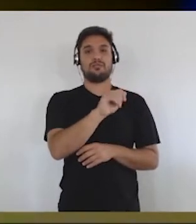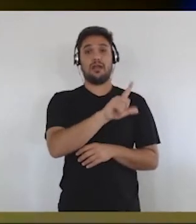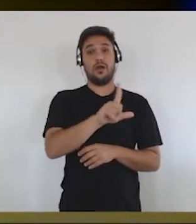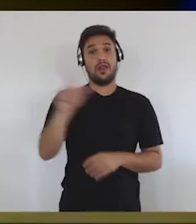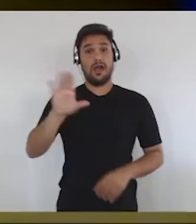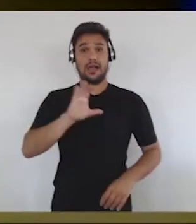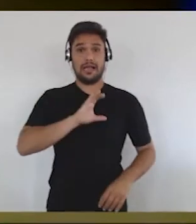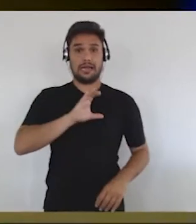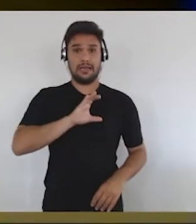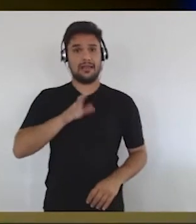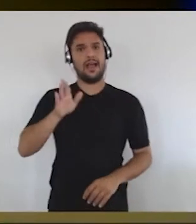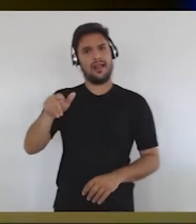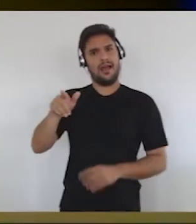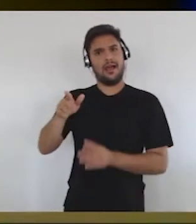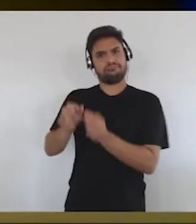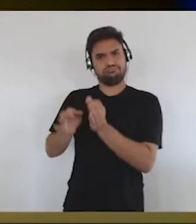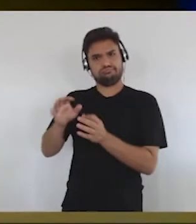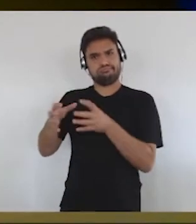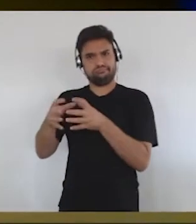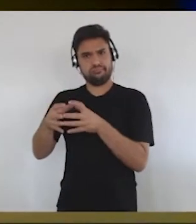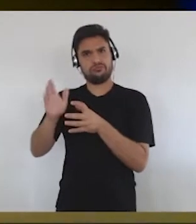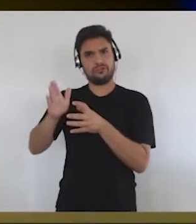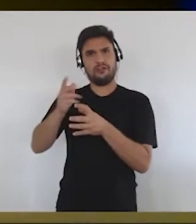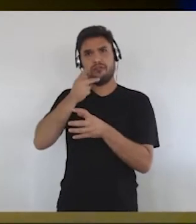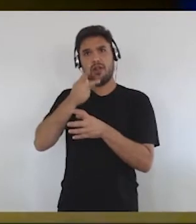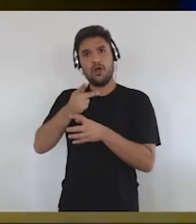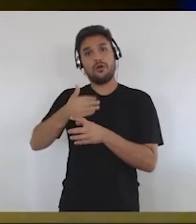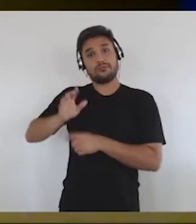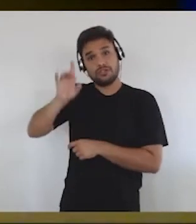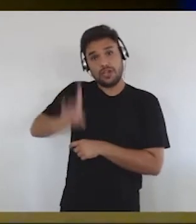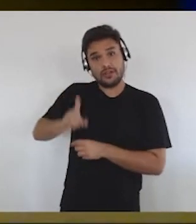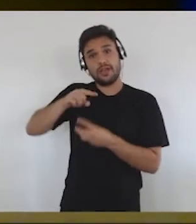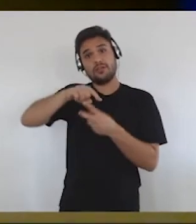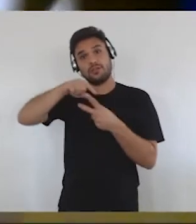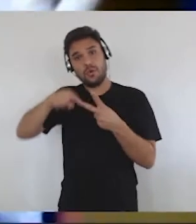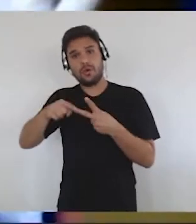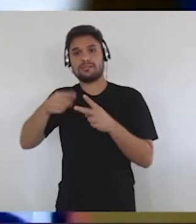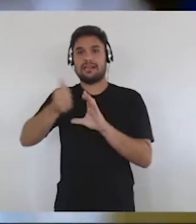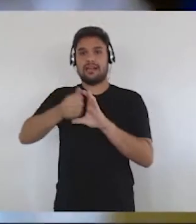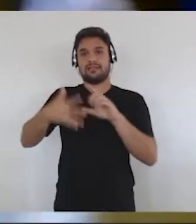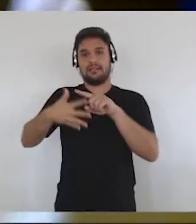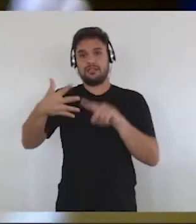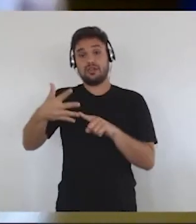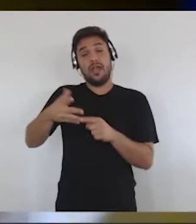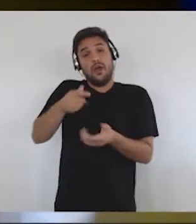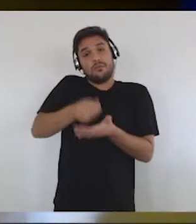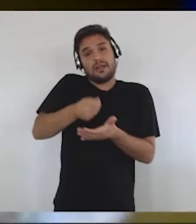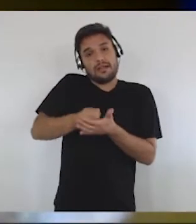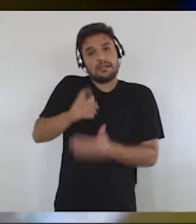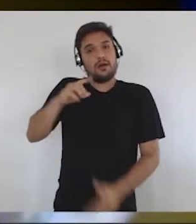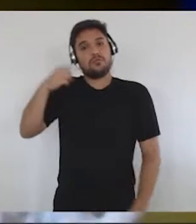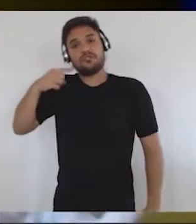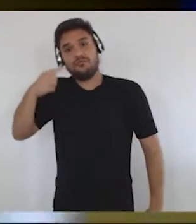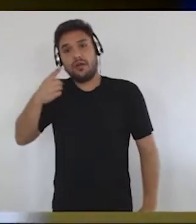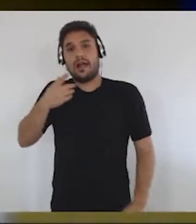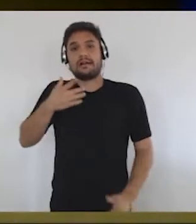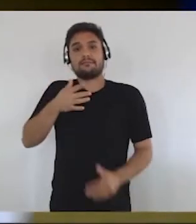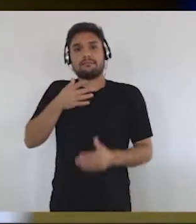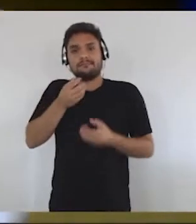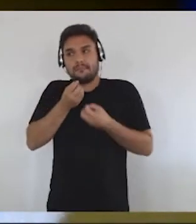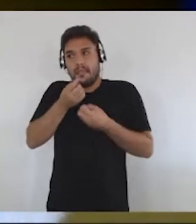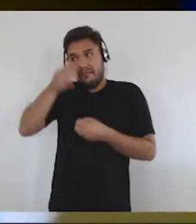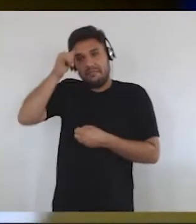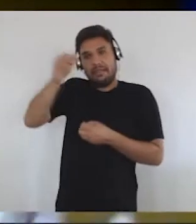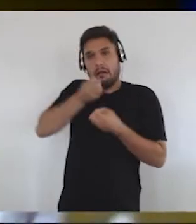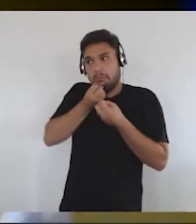Corte Suprema chegou a estabelecer que esse direito compreende 2 aspectos. De um lado, a obrigação do advogado de não revelar sobre